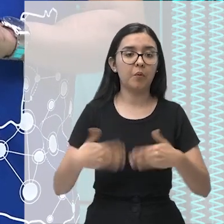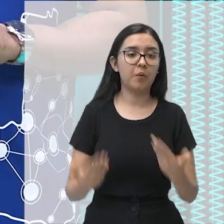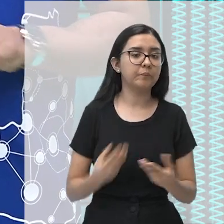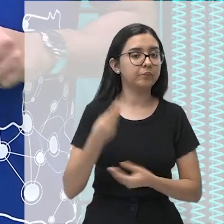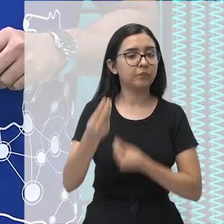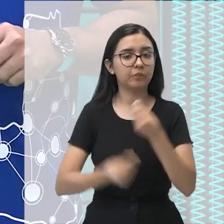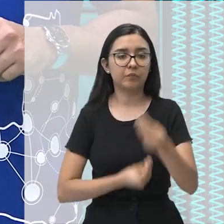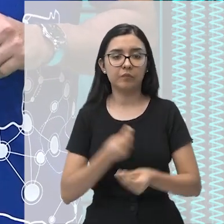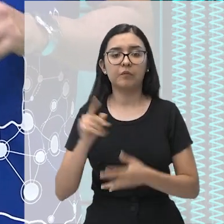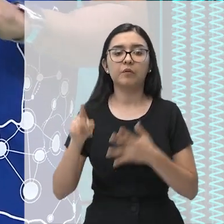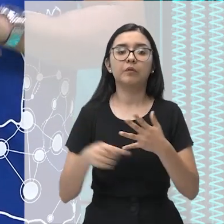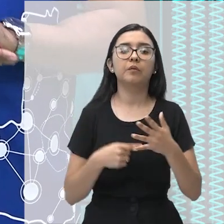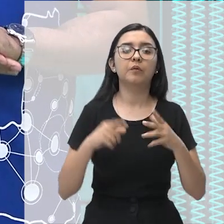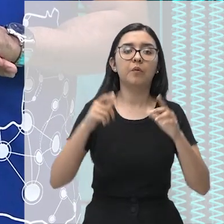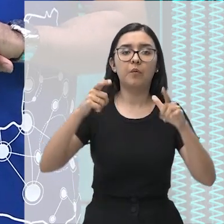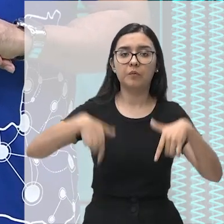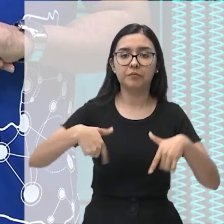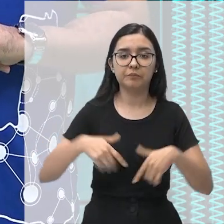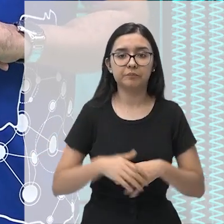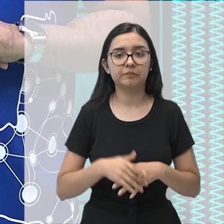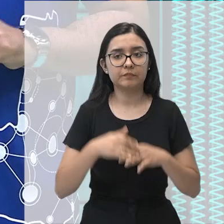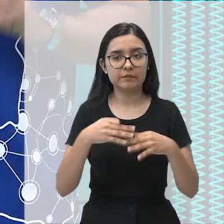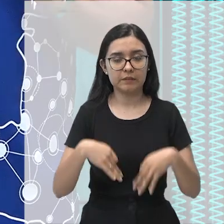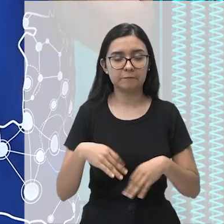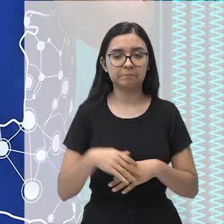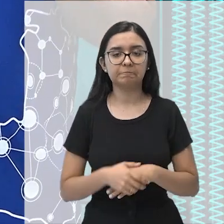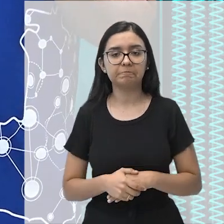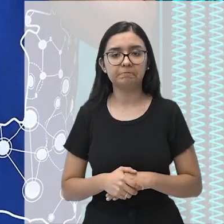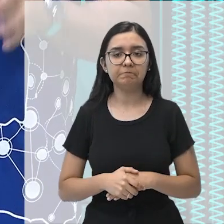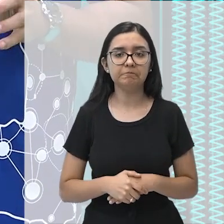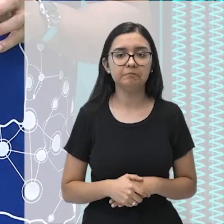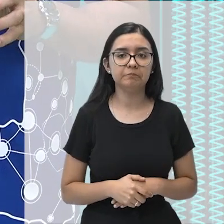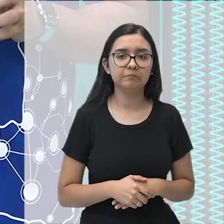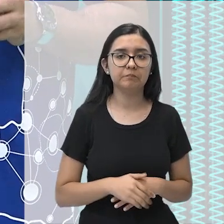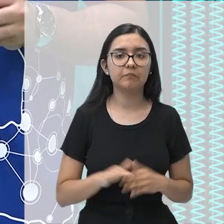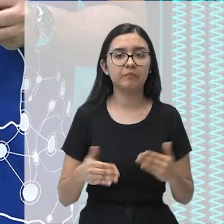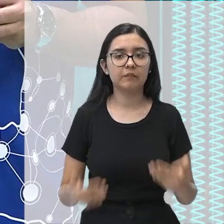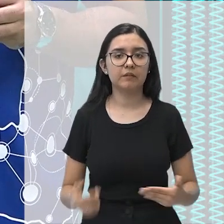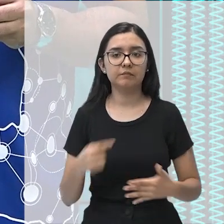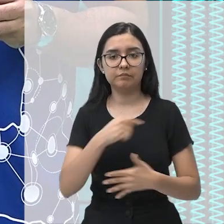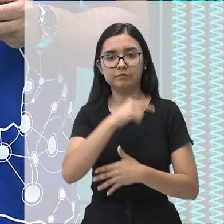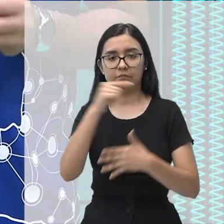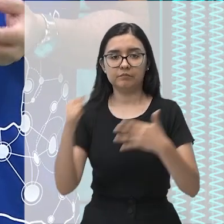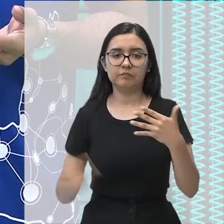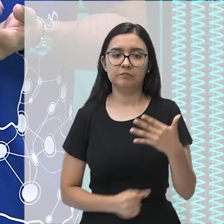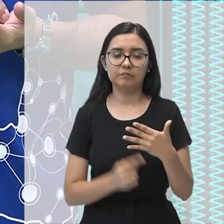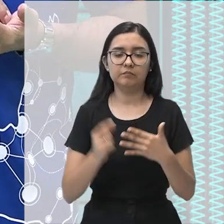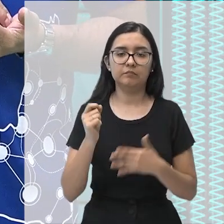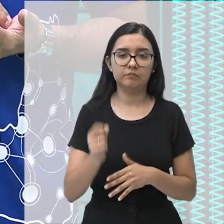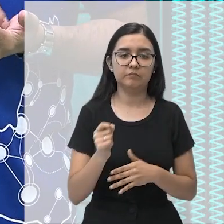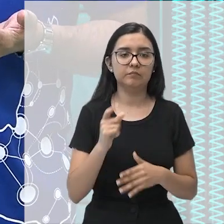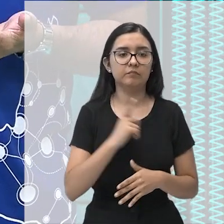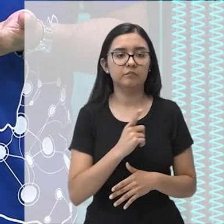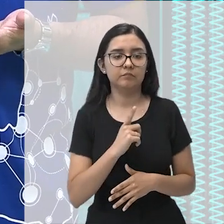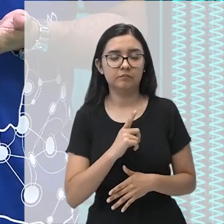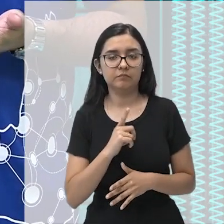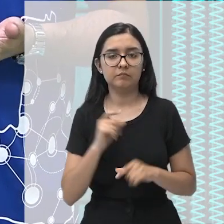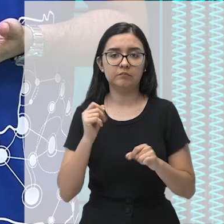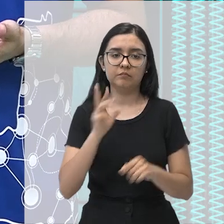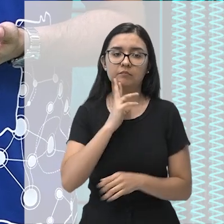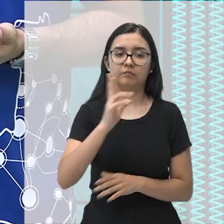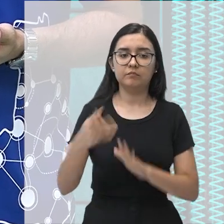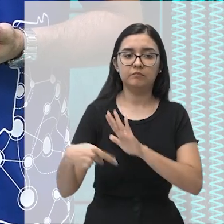how, como e where, onde, ok? Então, essas palavrinhas iniciando aqui, eu sempre vou ter uma